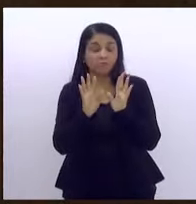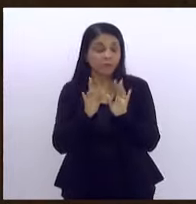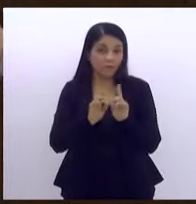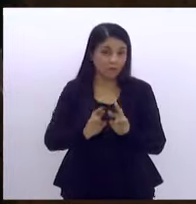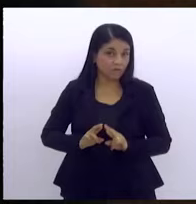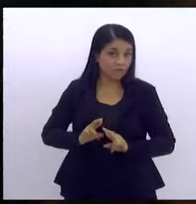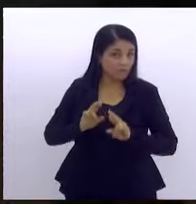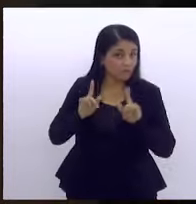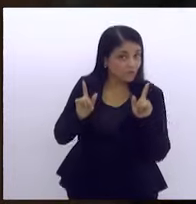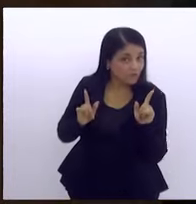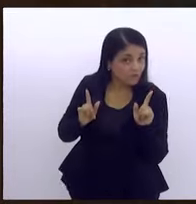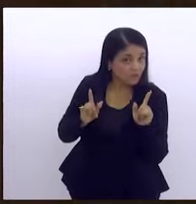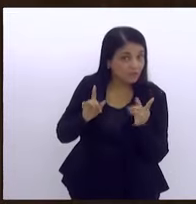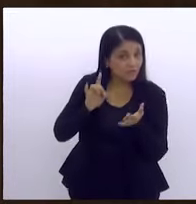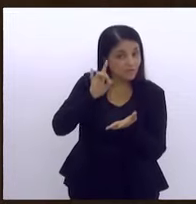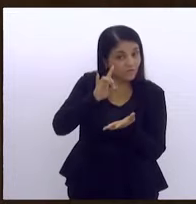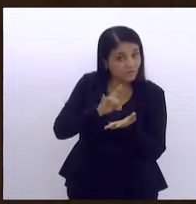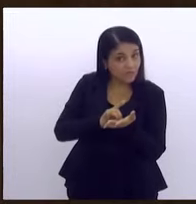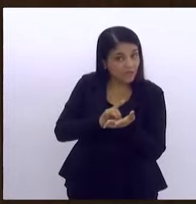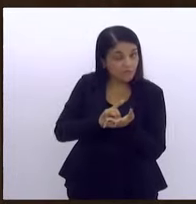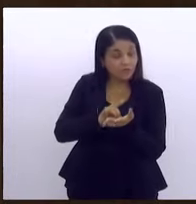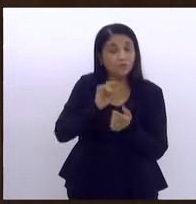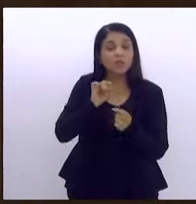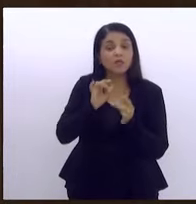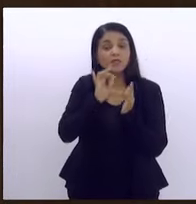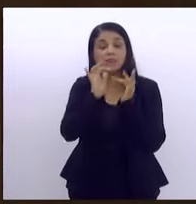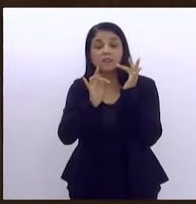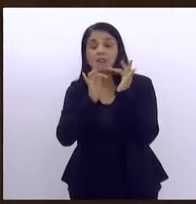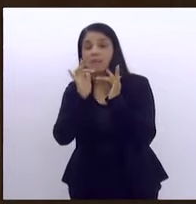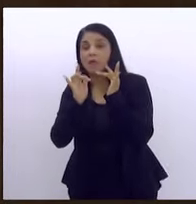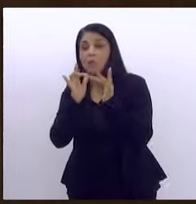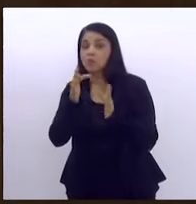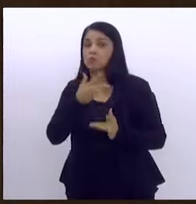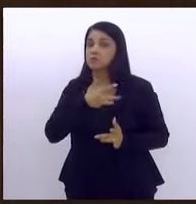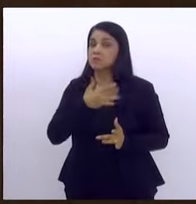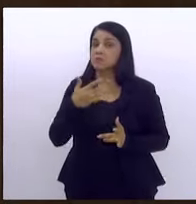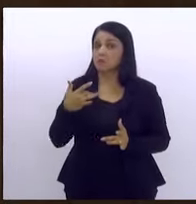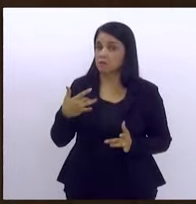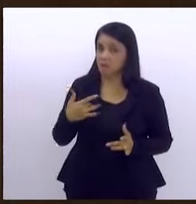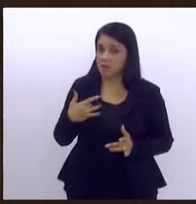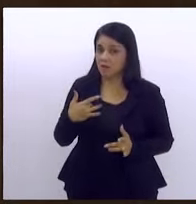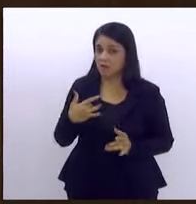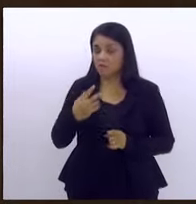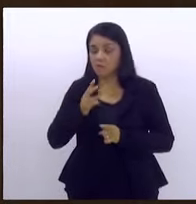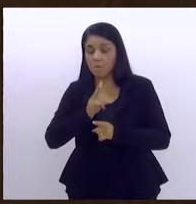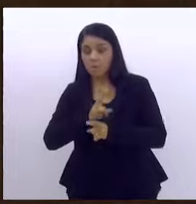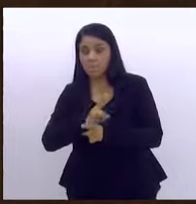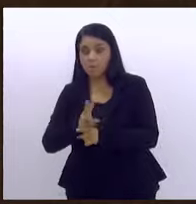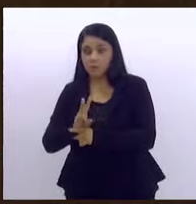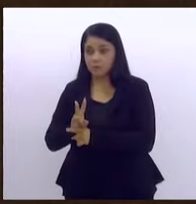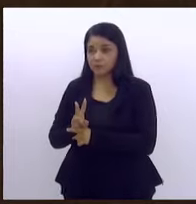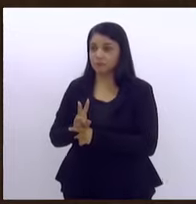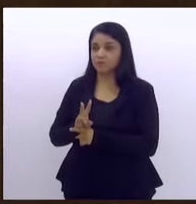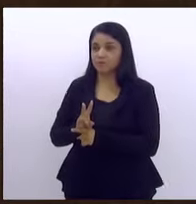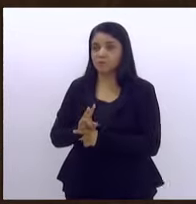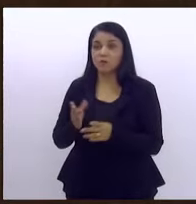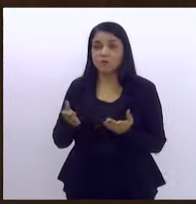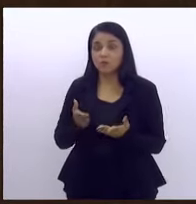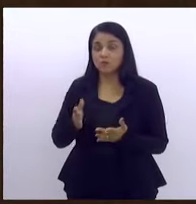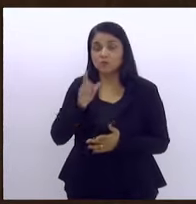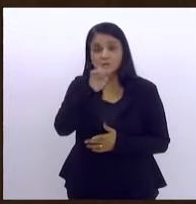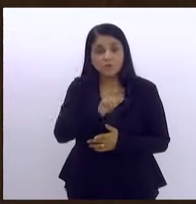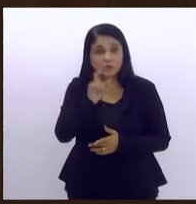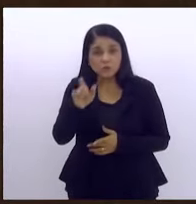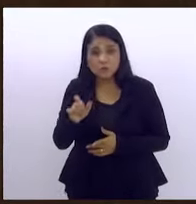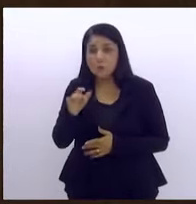você quer um amor saudável, protegido, né? Porque hoje em dia as pessoas têm medo de tudo,